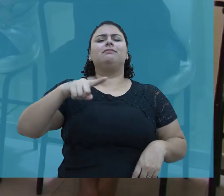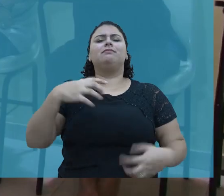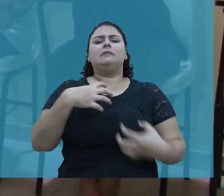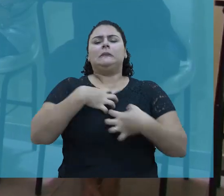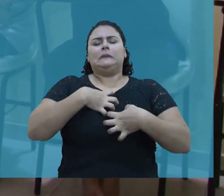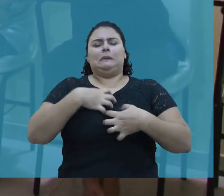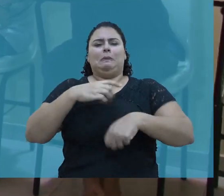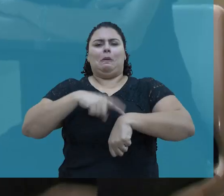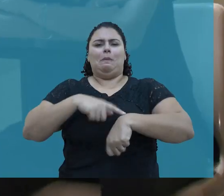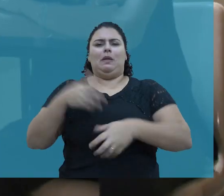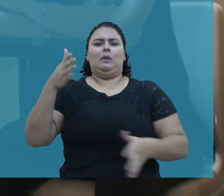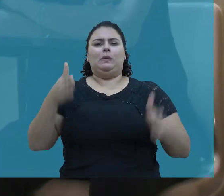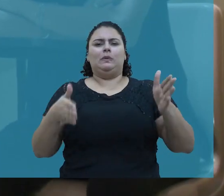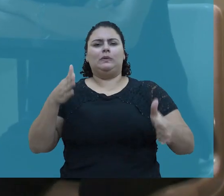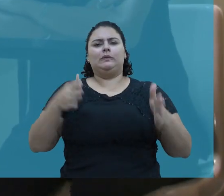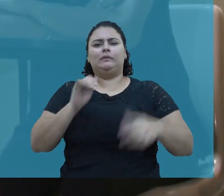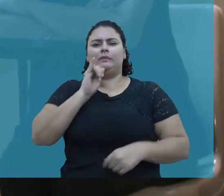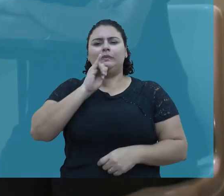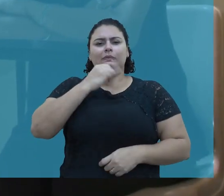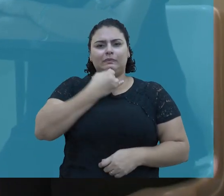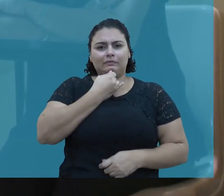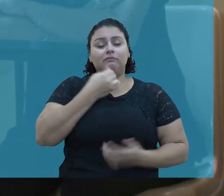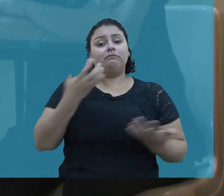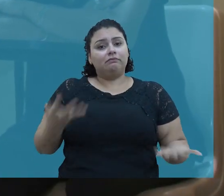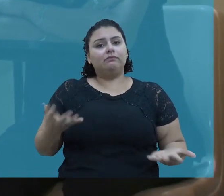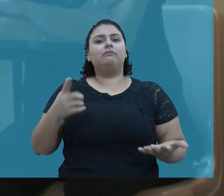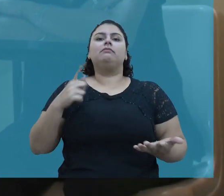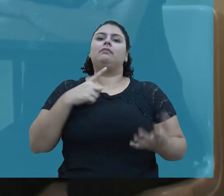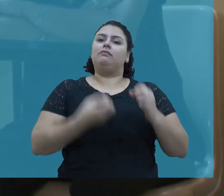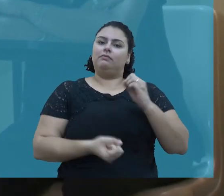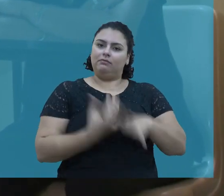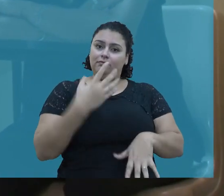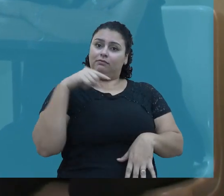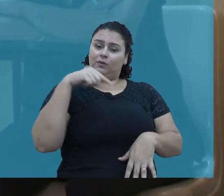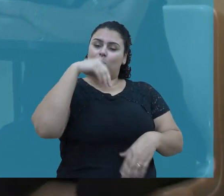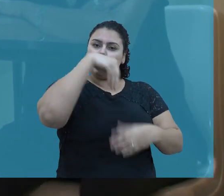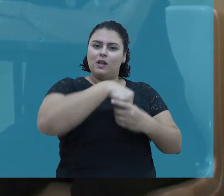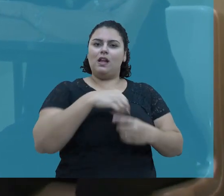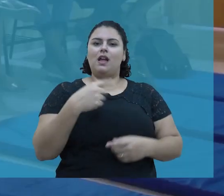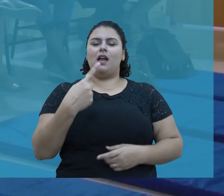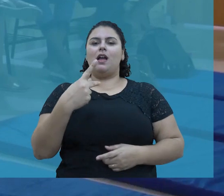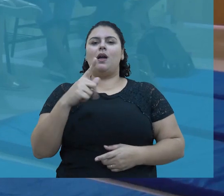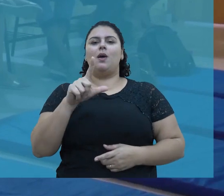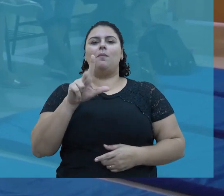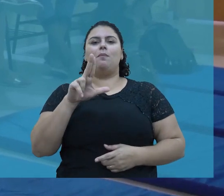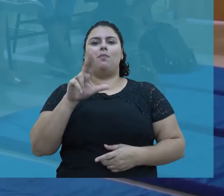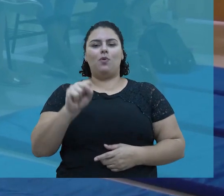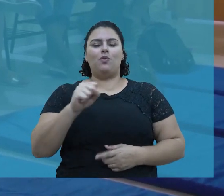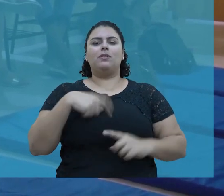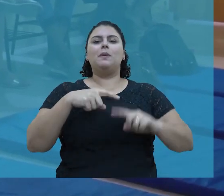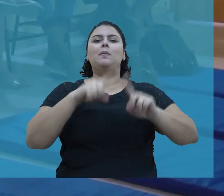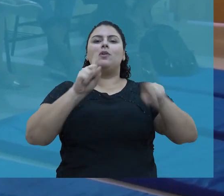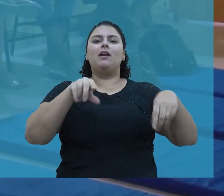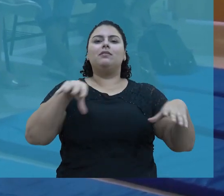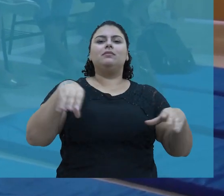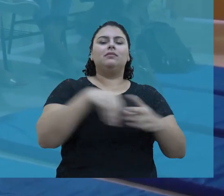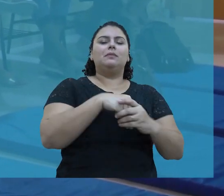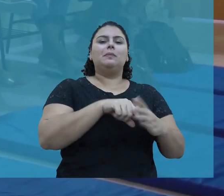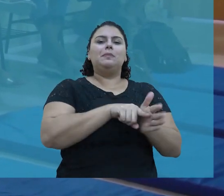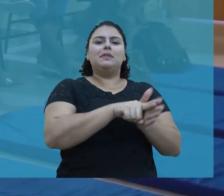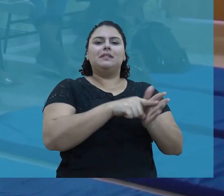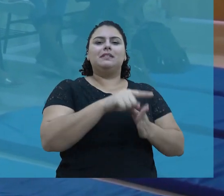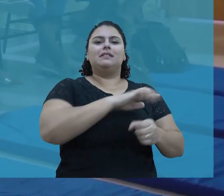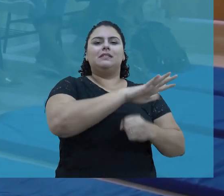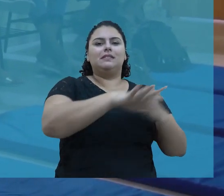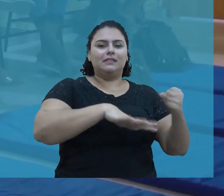momento delicado. Essa atenção faz parte das atividades desenvolvidas pelo PLUS, o projeto integrado de pesquisa e